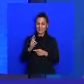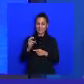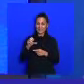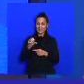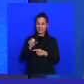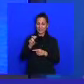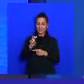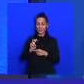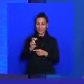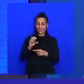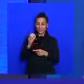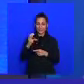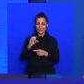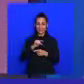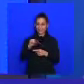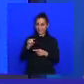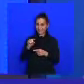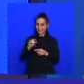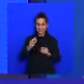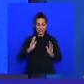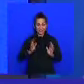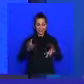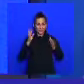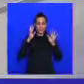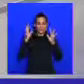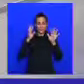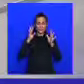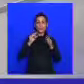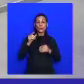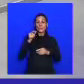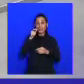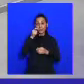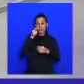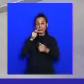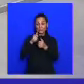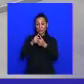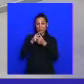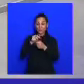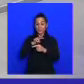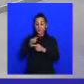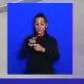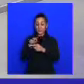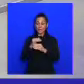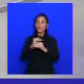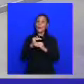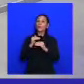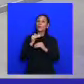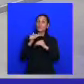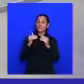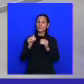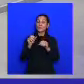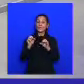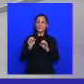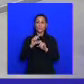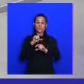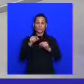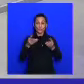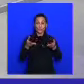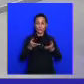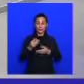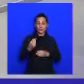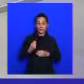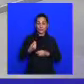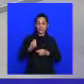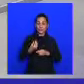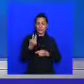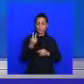103,95 e aí já pensou para fiscalizar conferir de perto e validar o sorteio de hoje nós